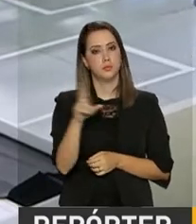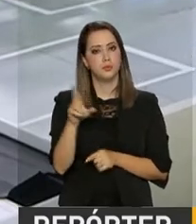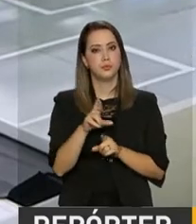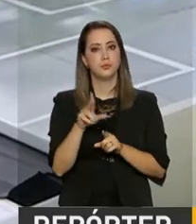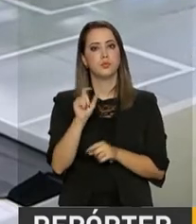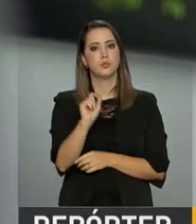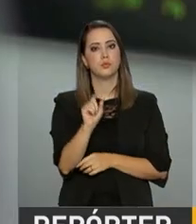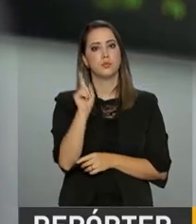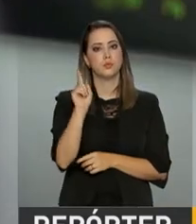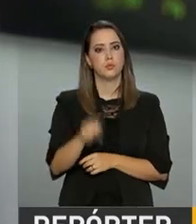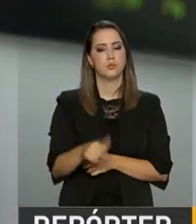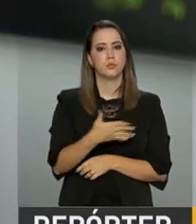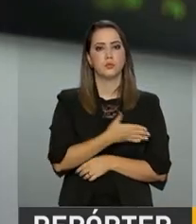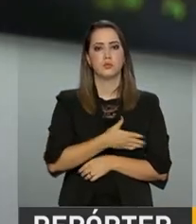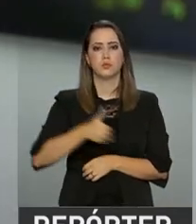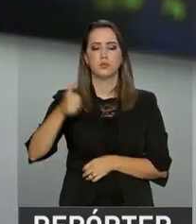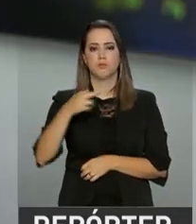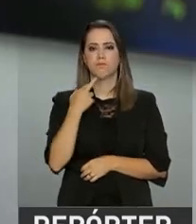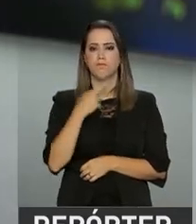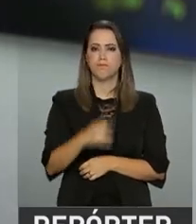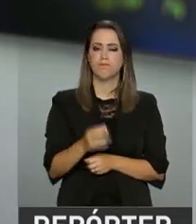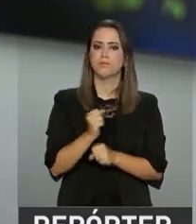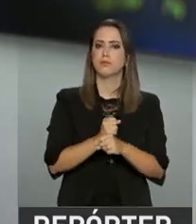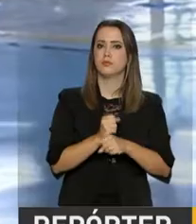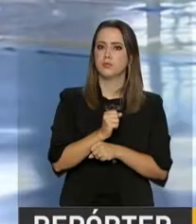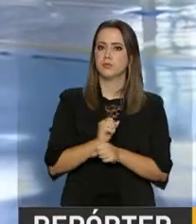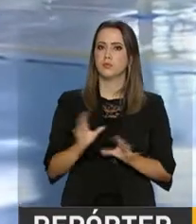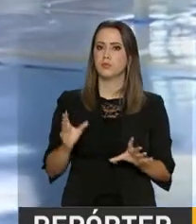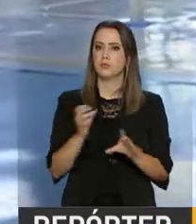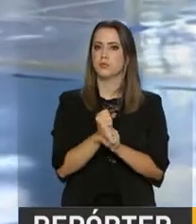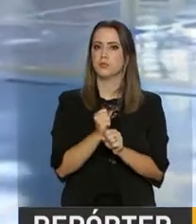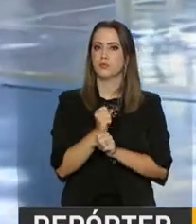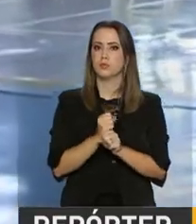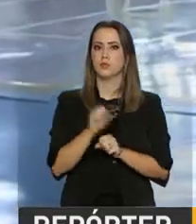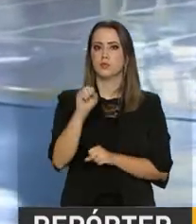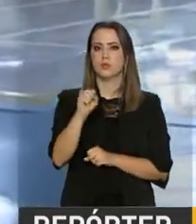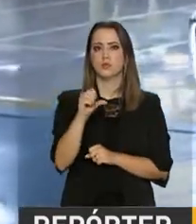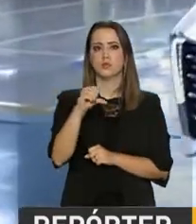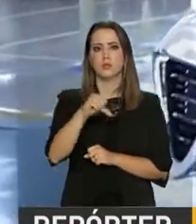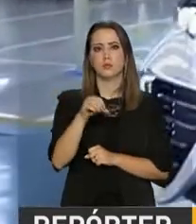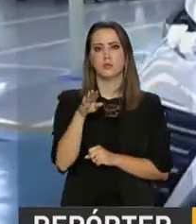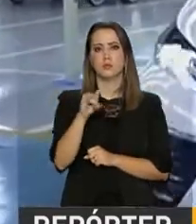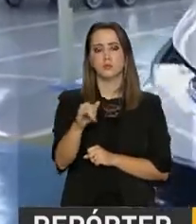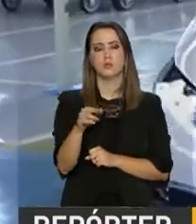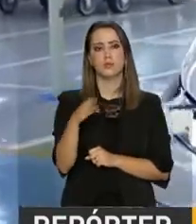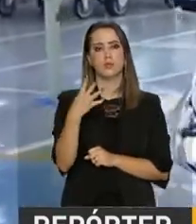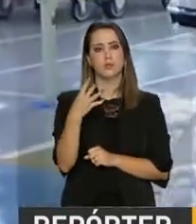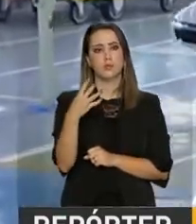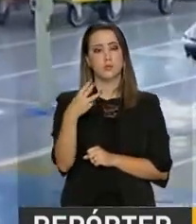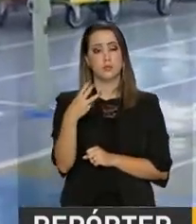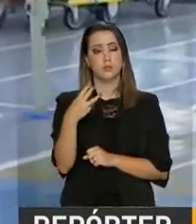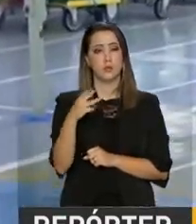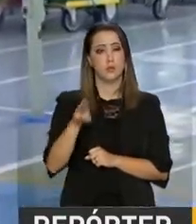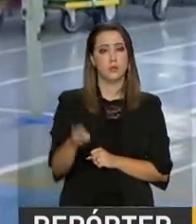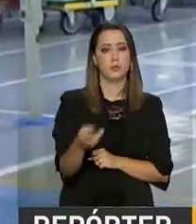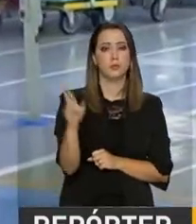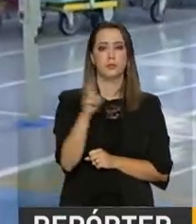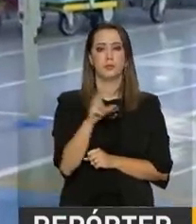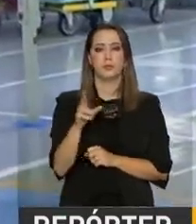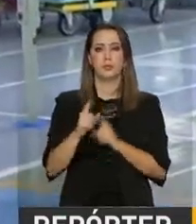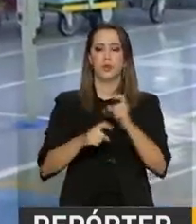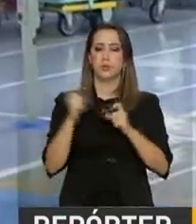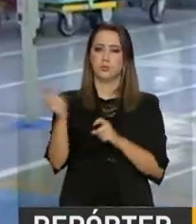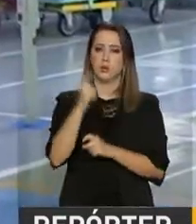400 milhões de reais. É o melhor resultado do ano. No acumulado do ano, foram 89 bilhões e 400 milhões de